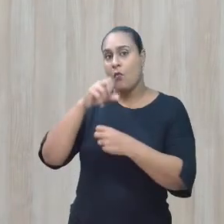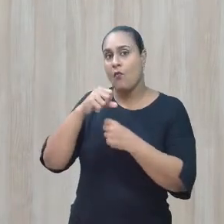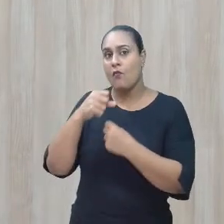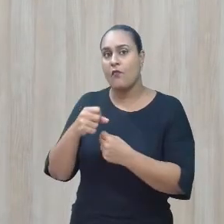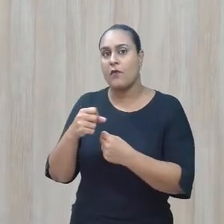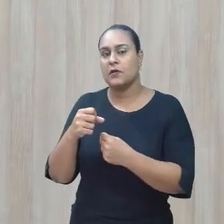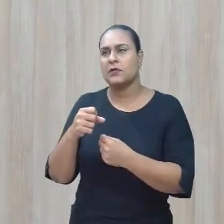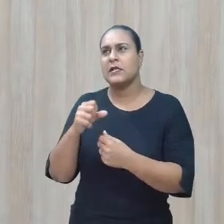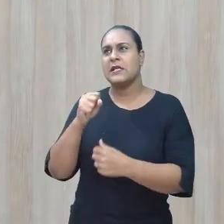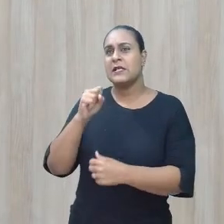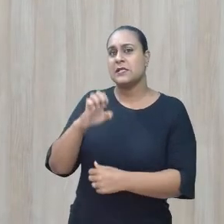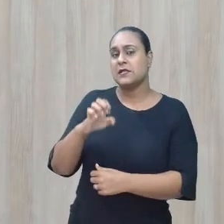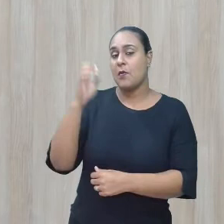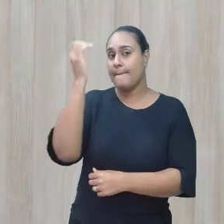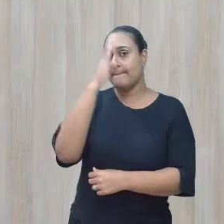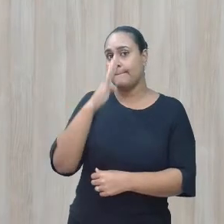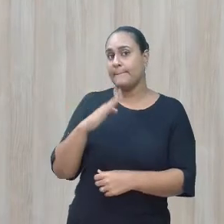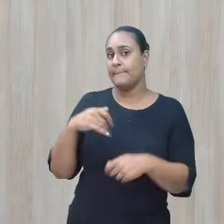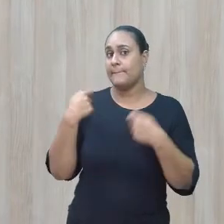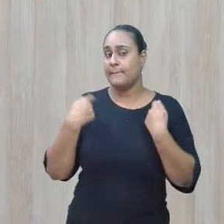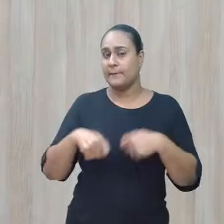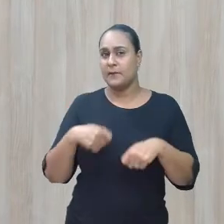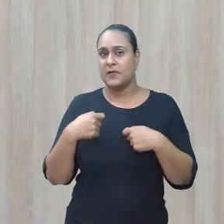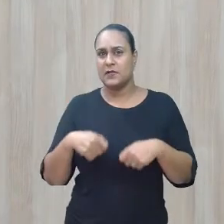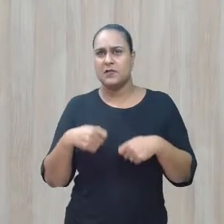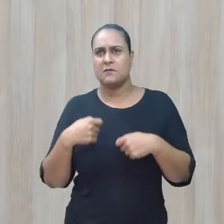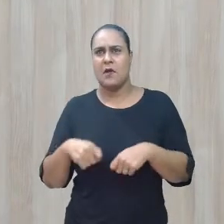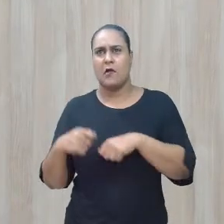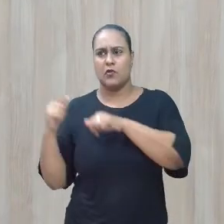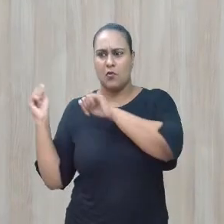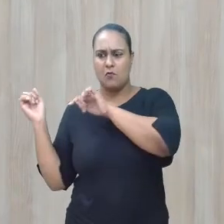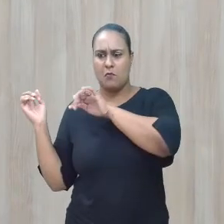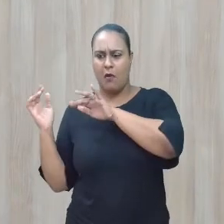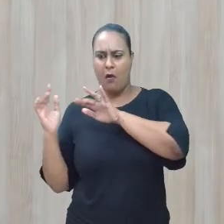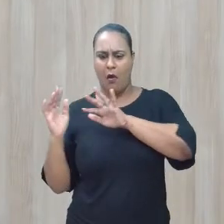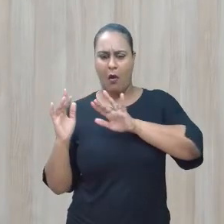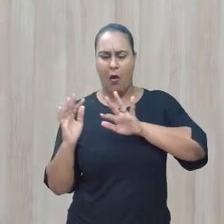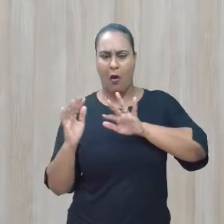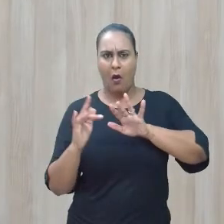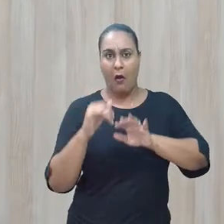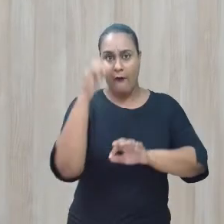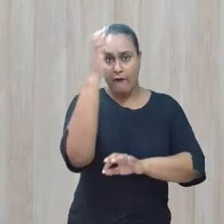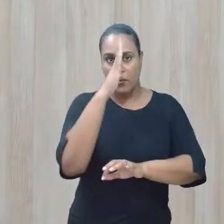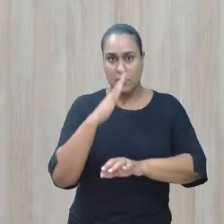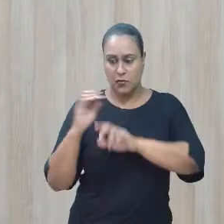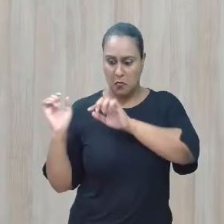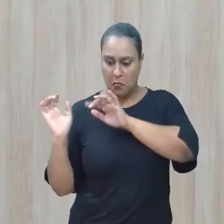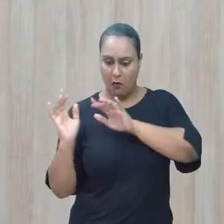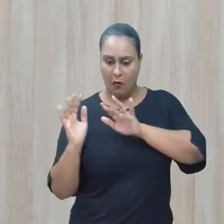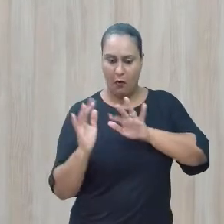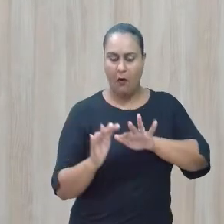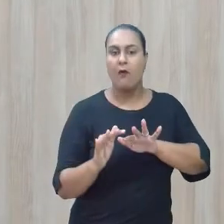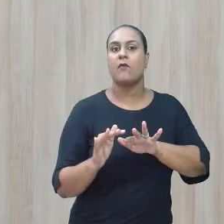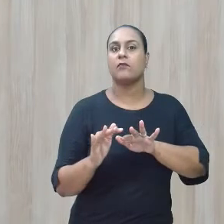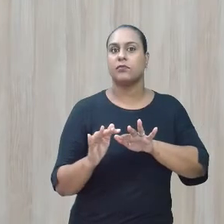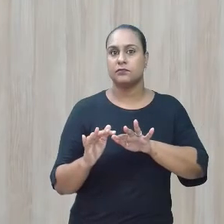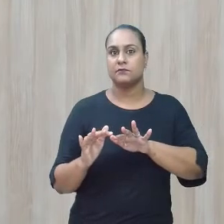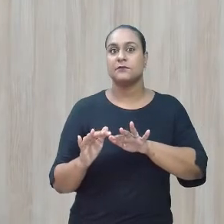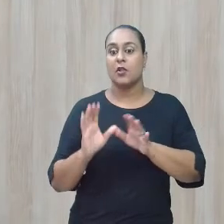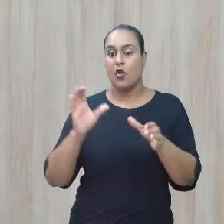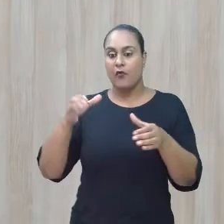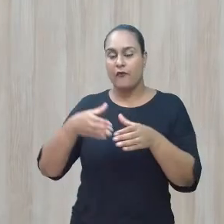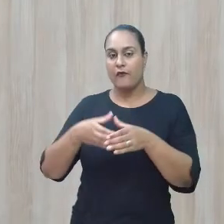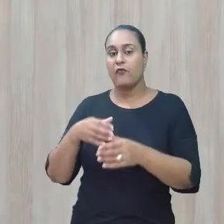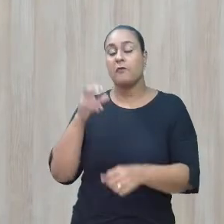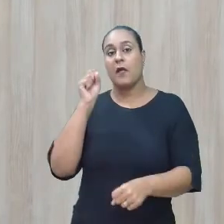caso o Brasil precisasse, por uma possível invasão, pelo menos no discurso era esse, essa força estava ali para defender o país.